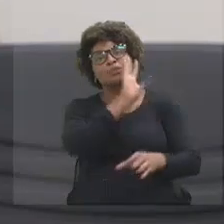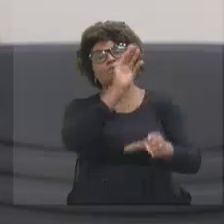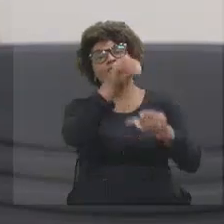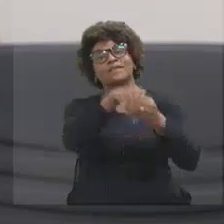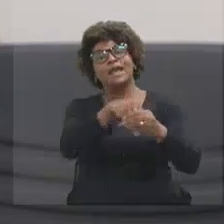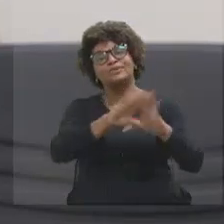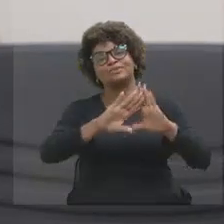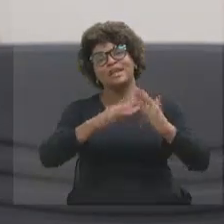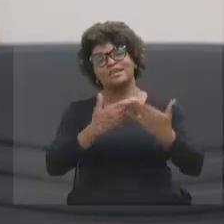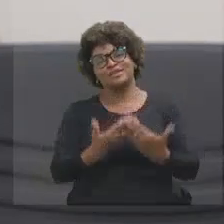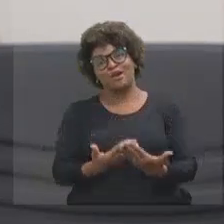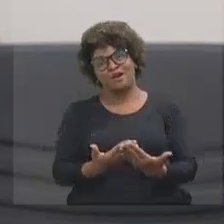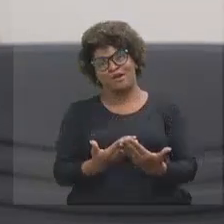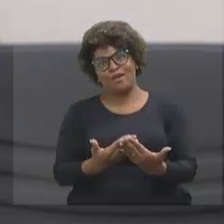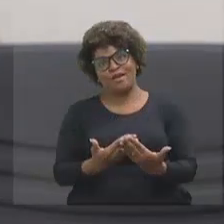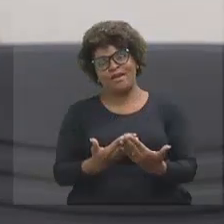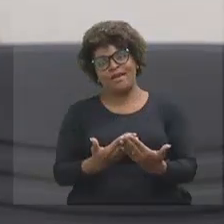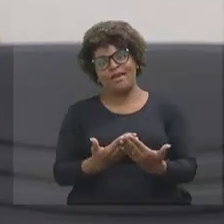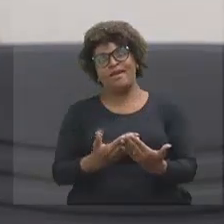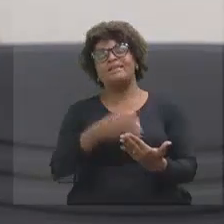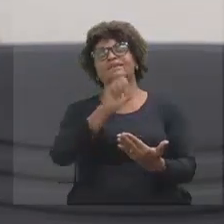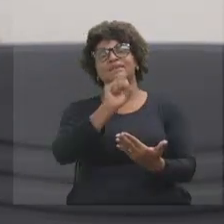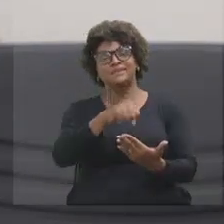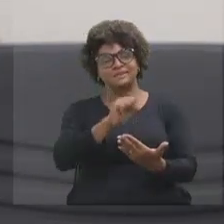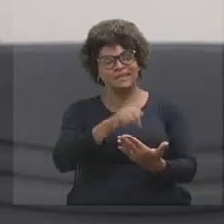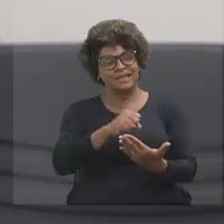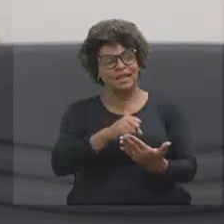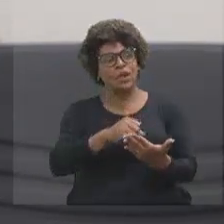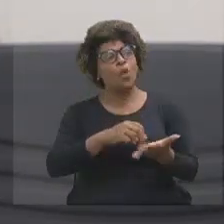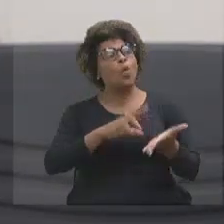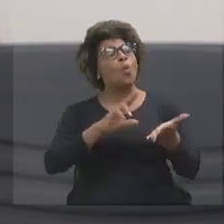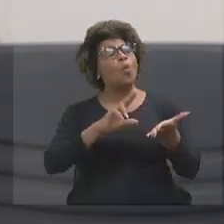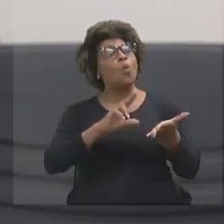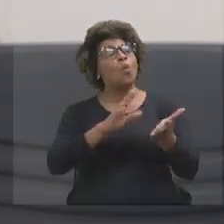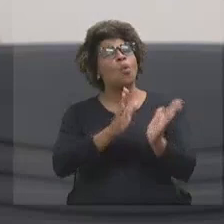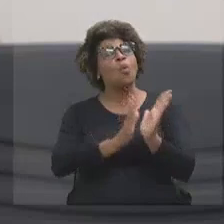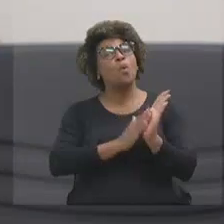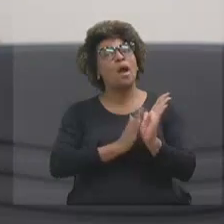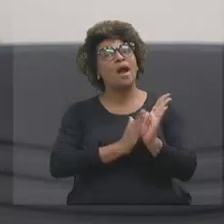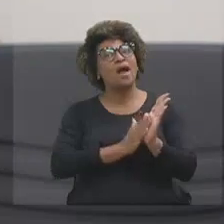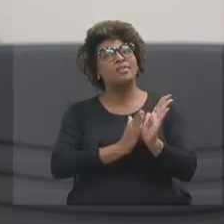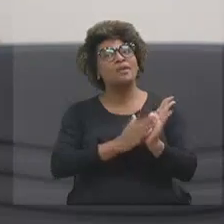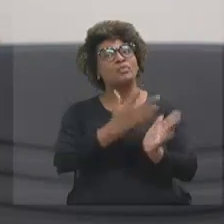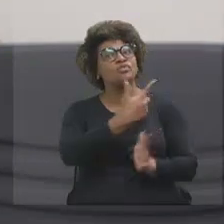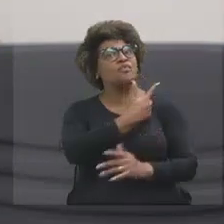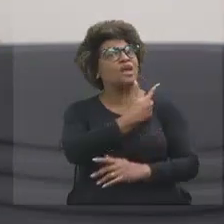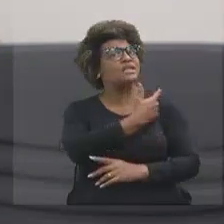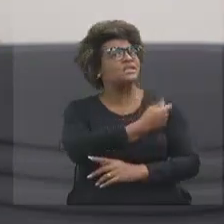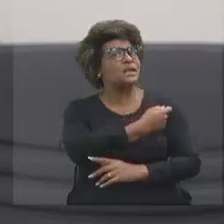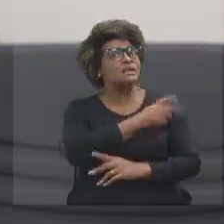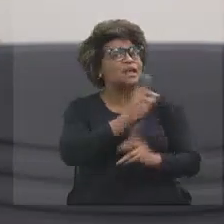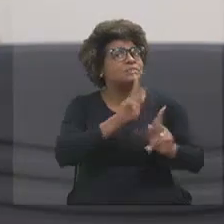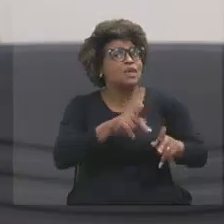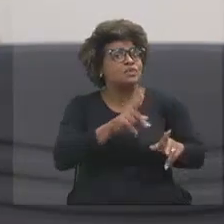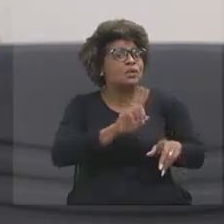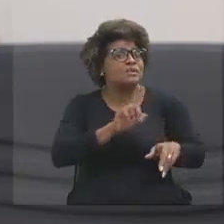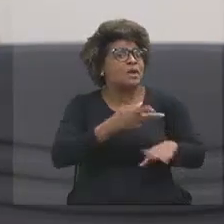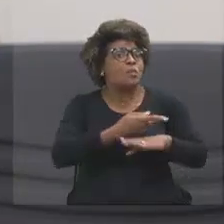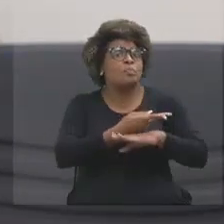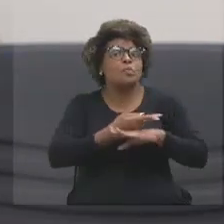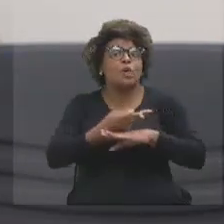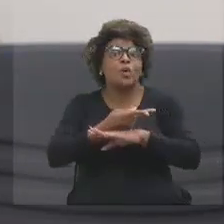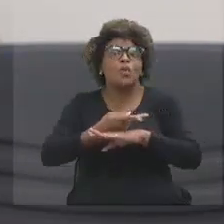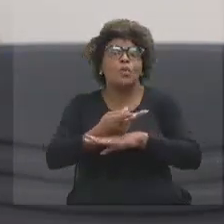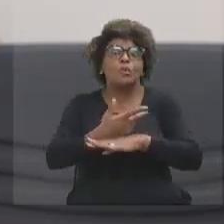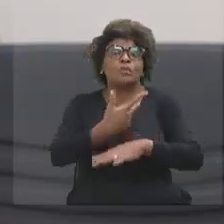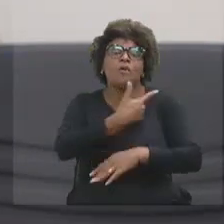os cartões de vacina depois da pandemia ele não voltou a normalidade as pessoas estão deixando de procurar vacinas simples e